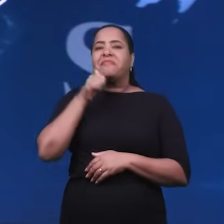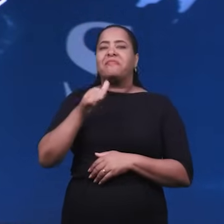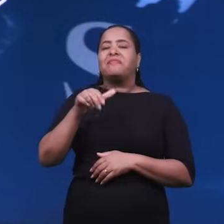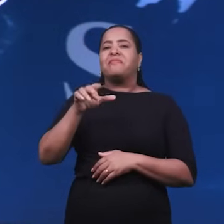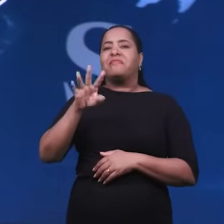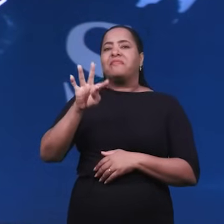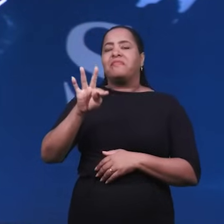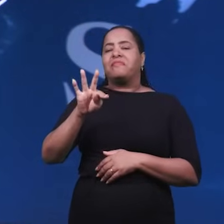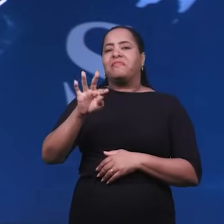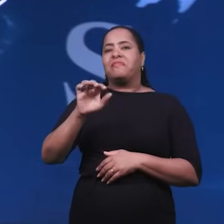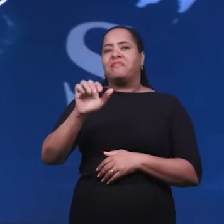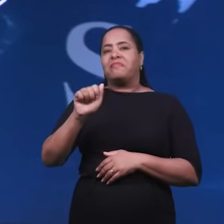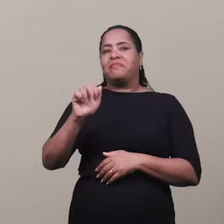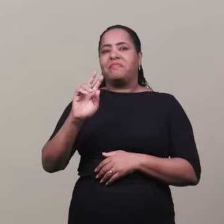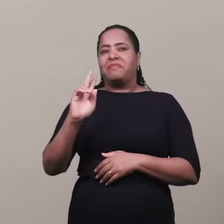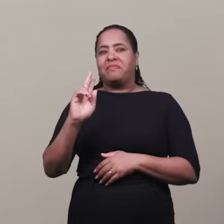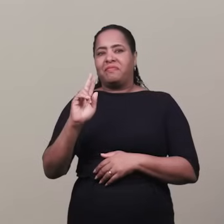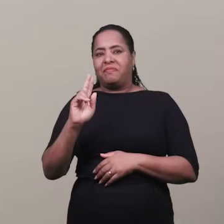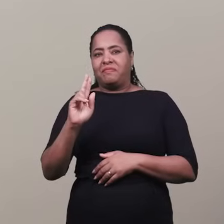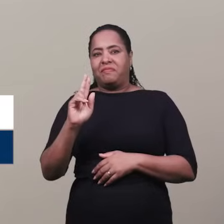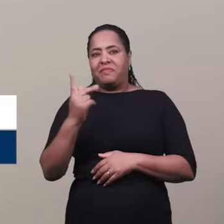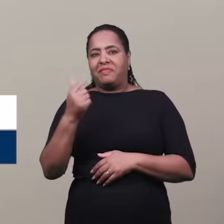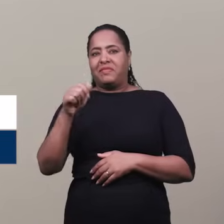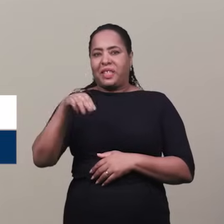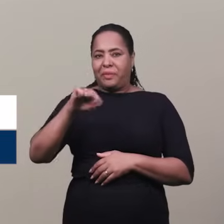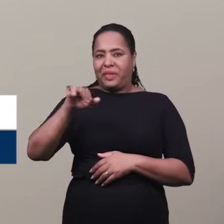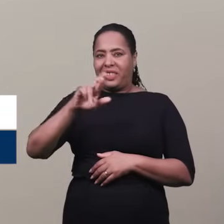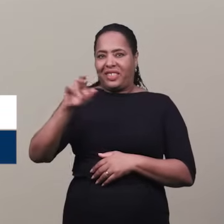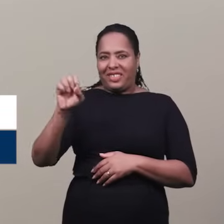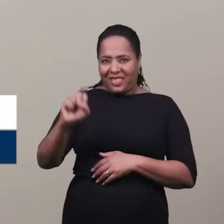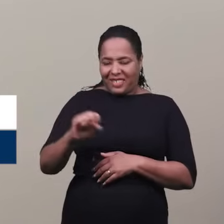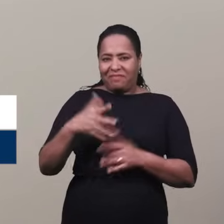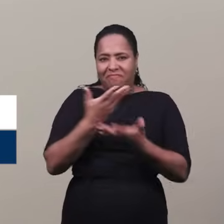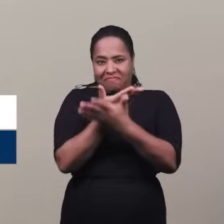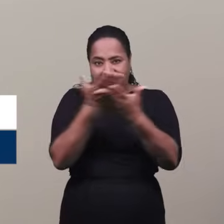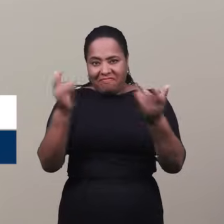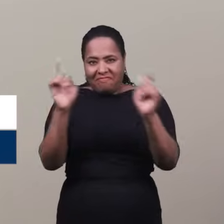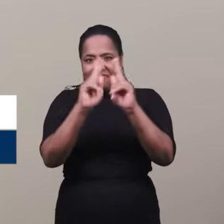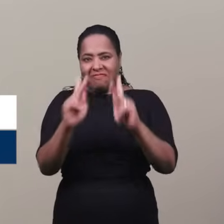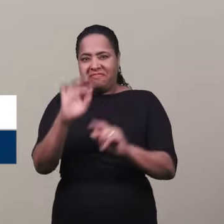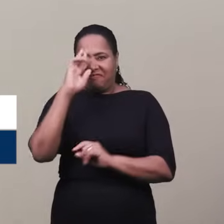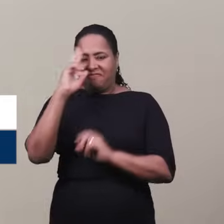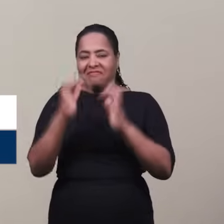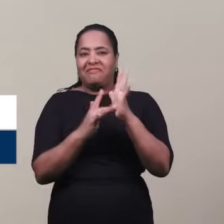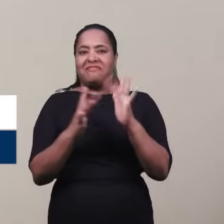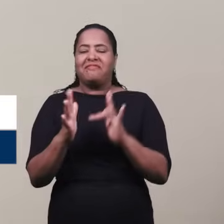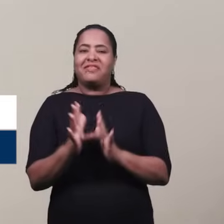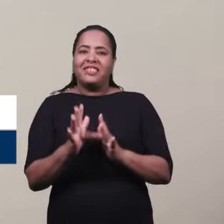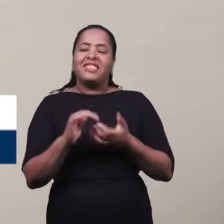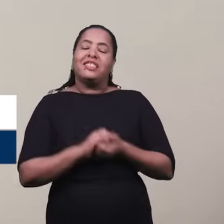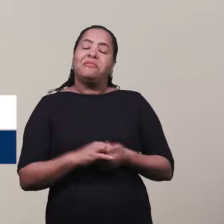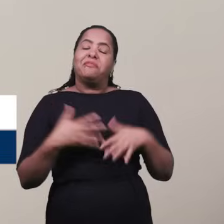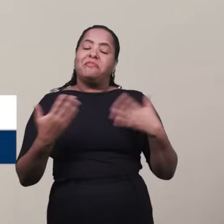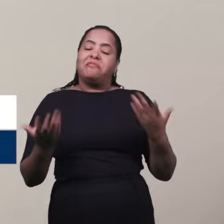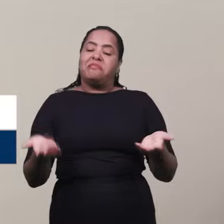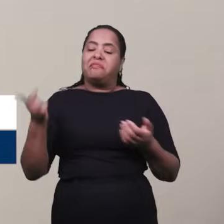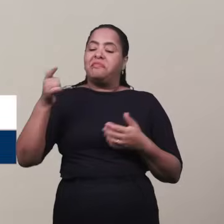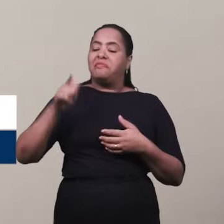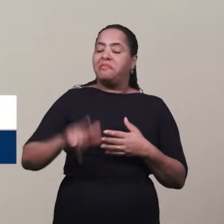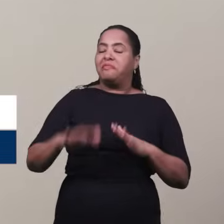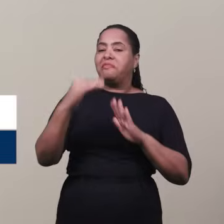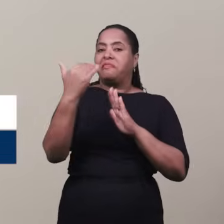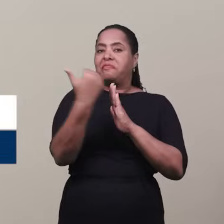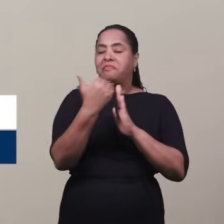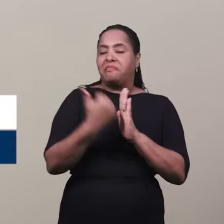irmã Tamires Campos. Olá, Jorge, a todos, a paz do Senhor Jesus. Estamos em mais uma edição